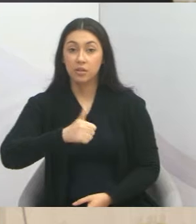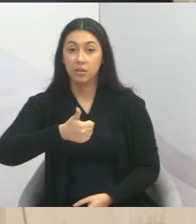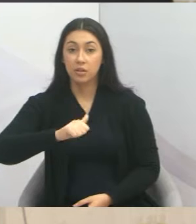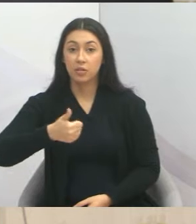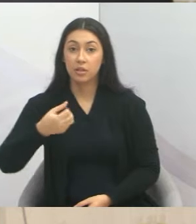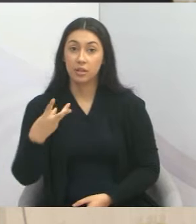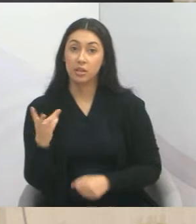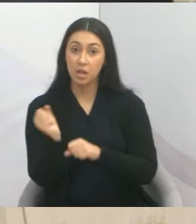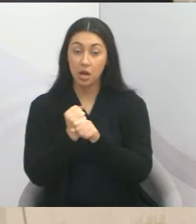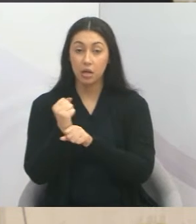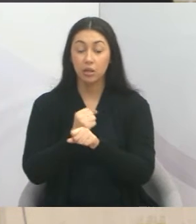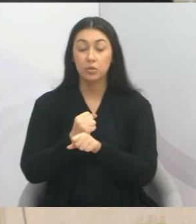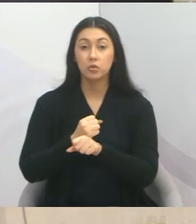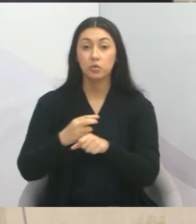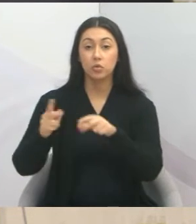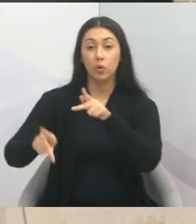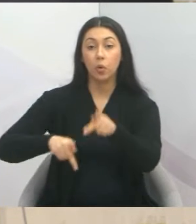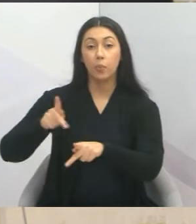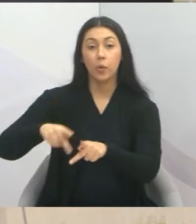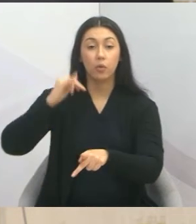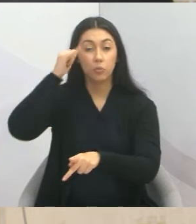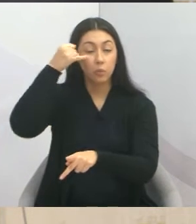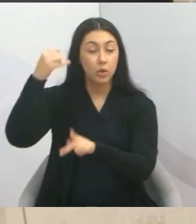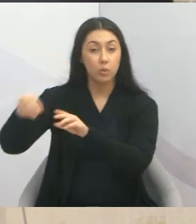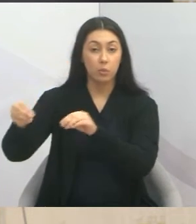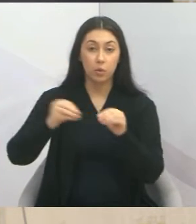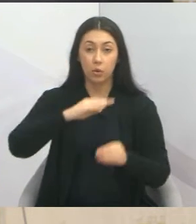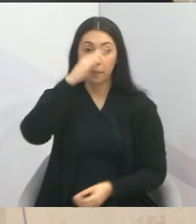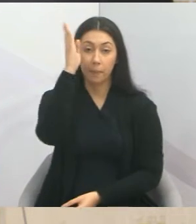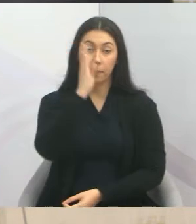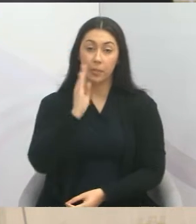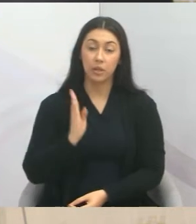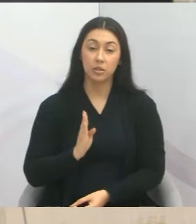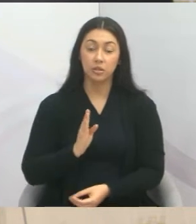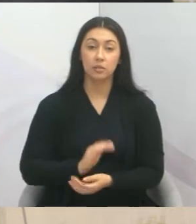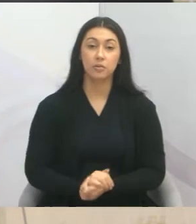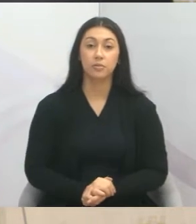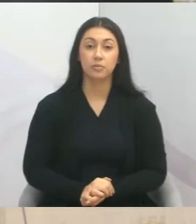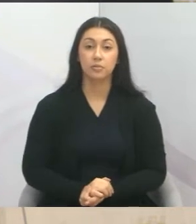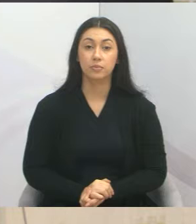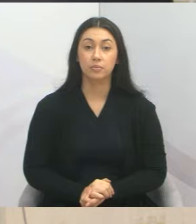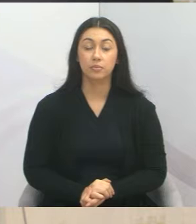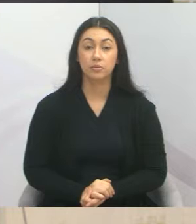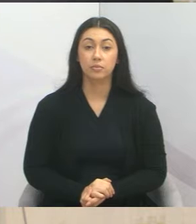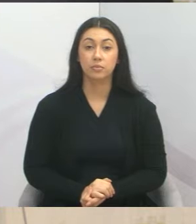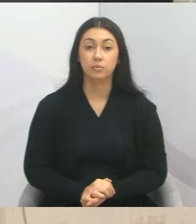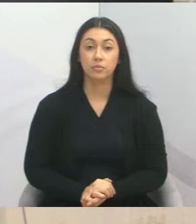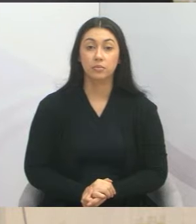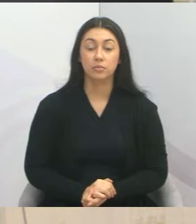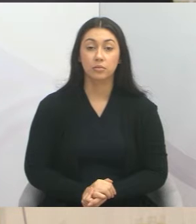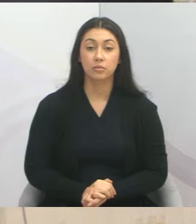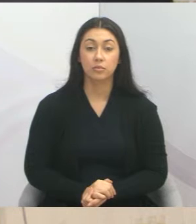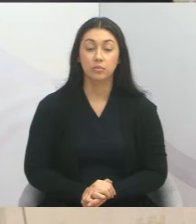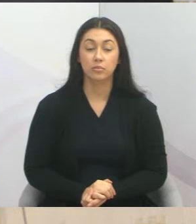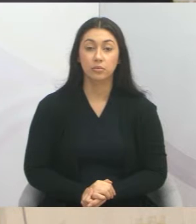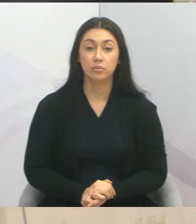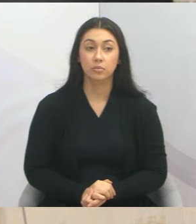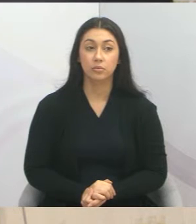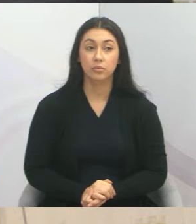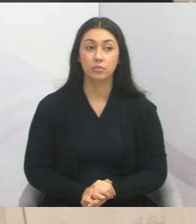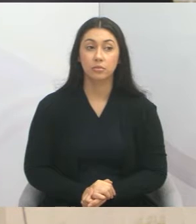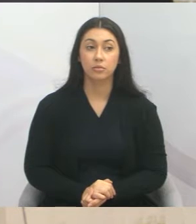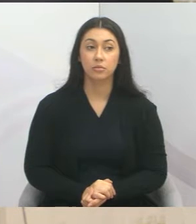no Brasil comemorado anualmente no dia Dezoito de Junho o cassar tomado é considerado pela